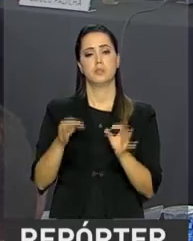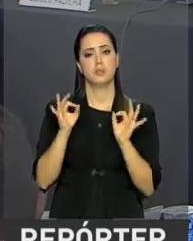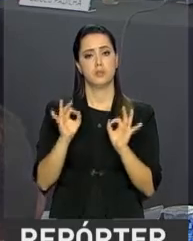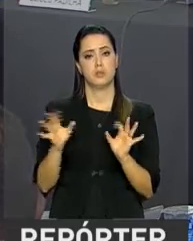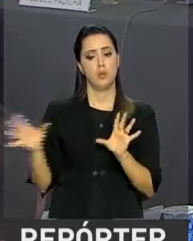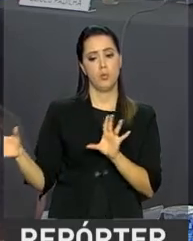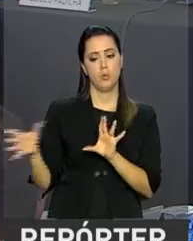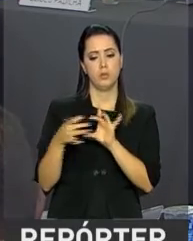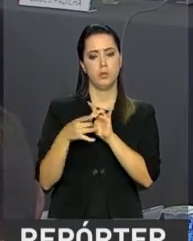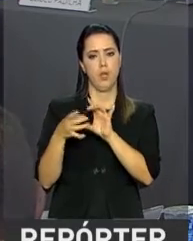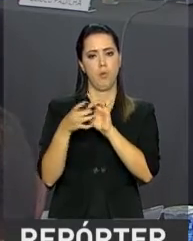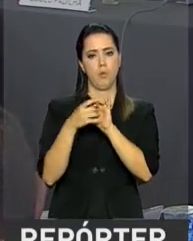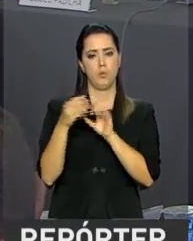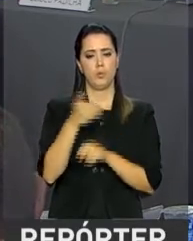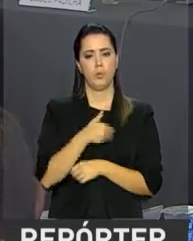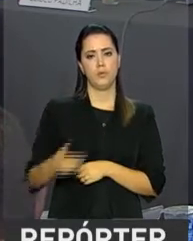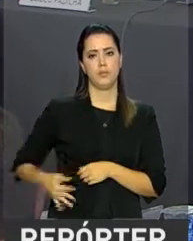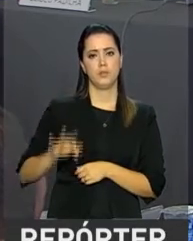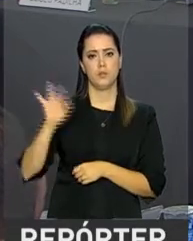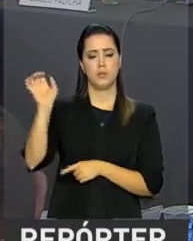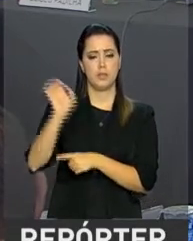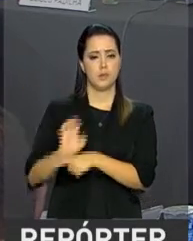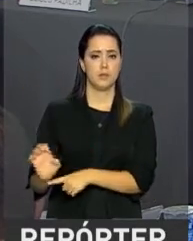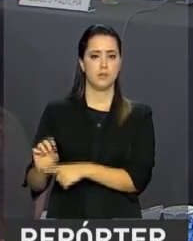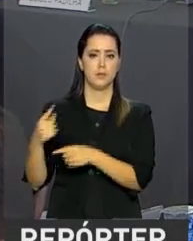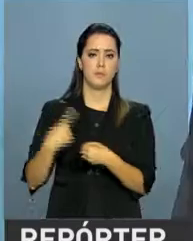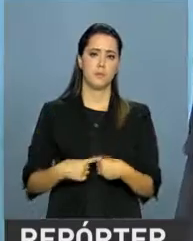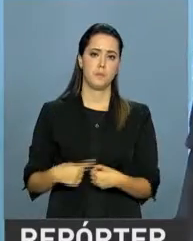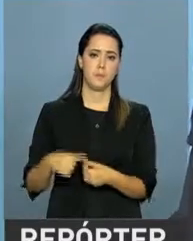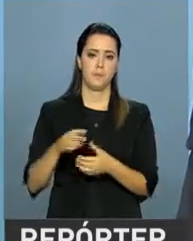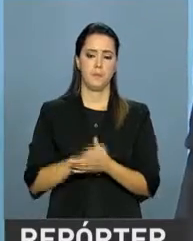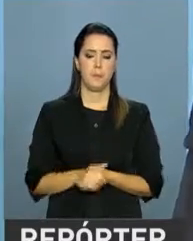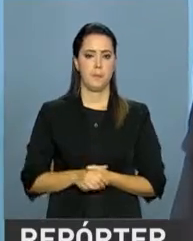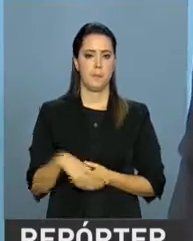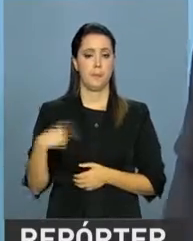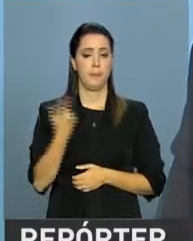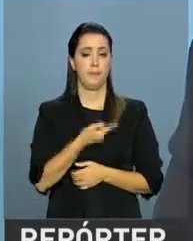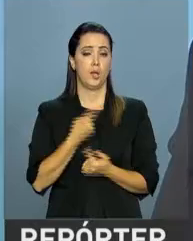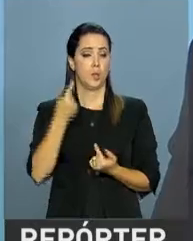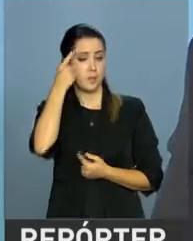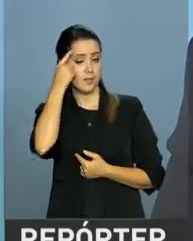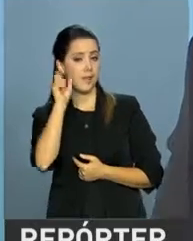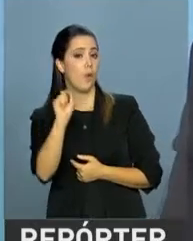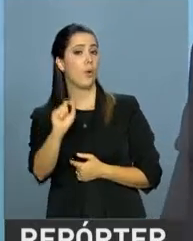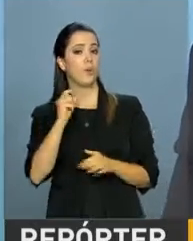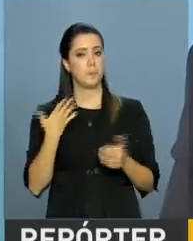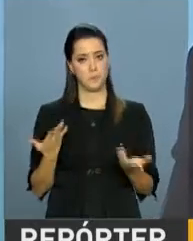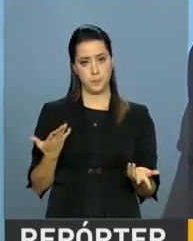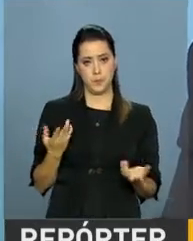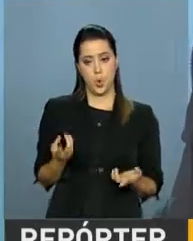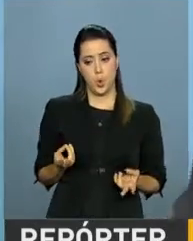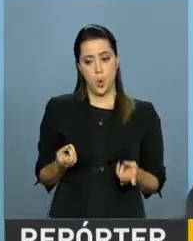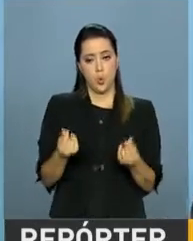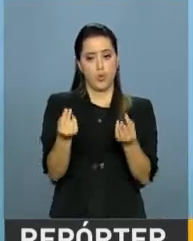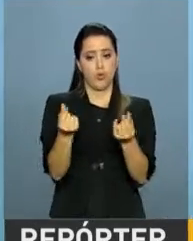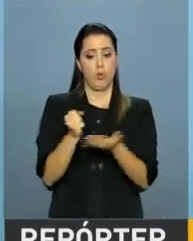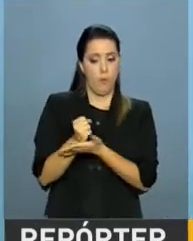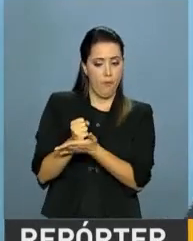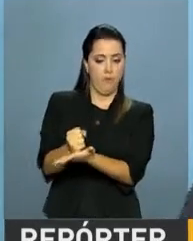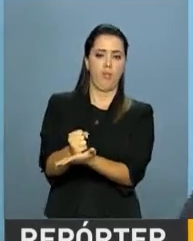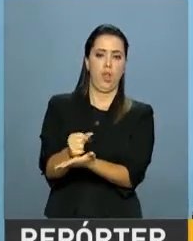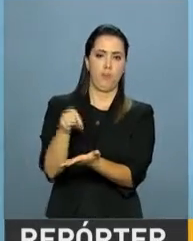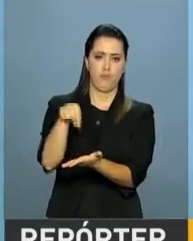integração entre união estados e municípios qual é a nossa lógica é de que os recursos estarão à disposição